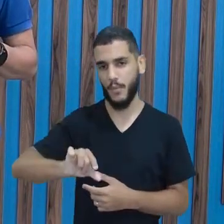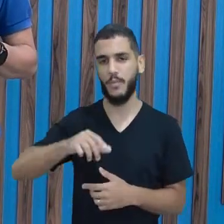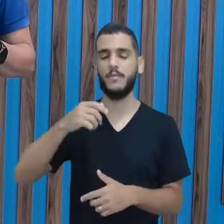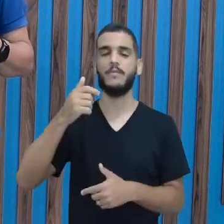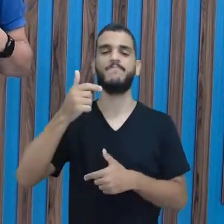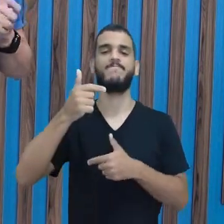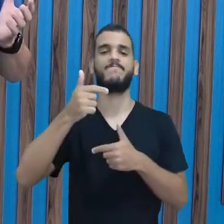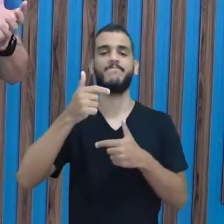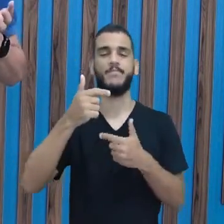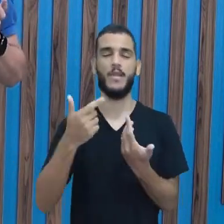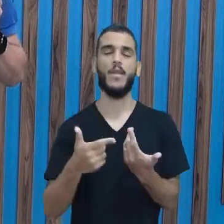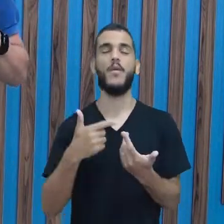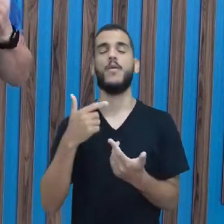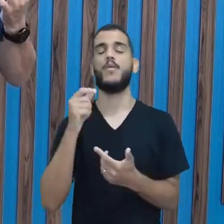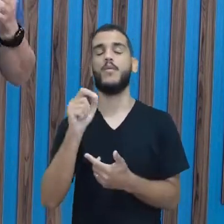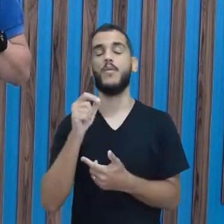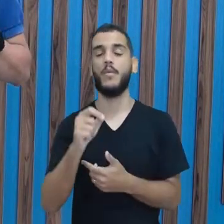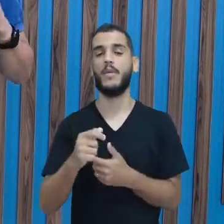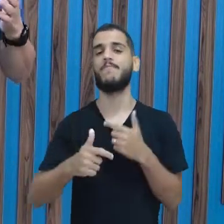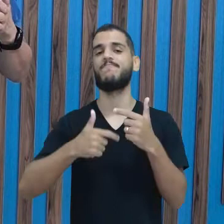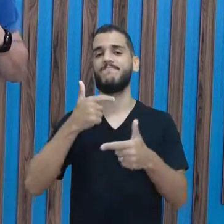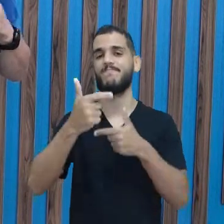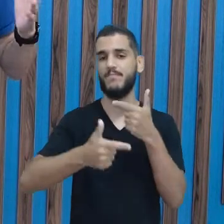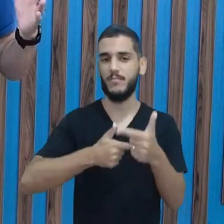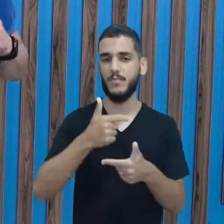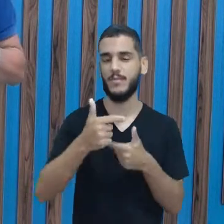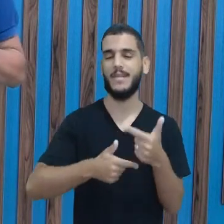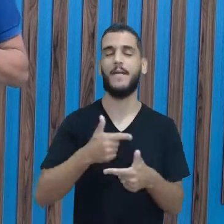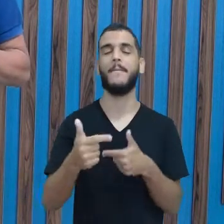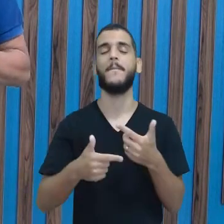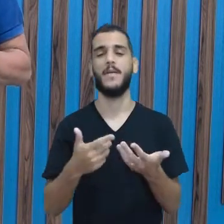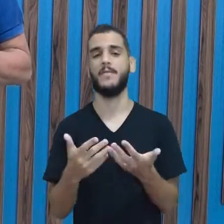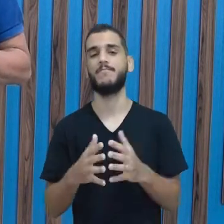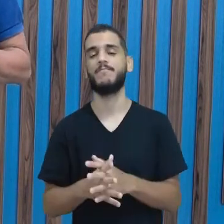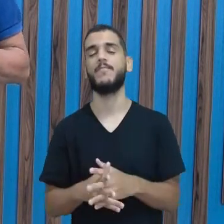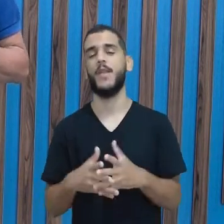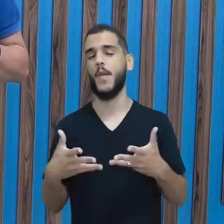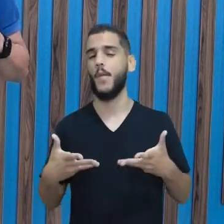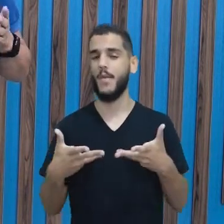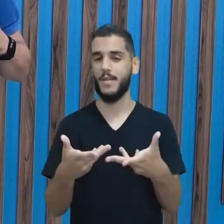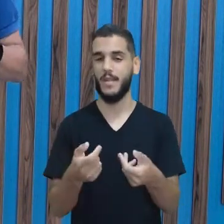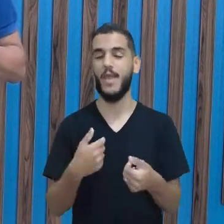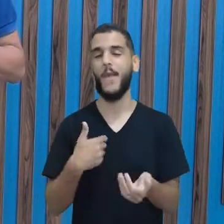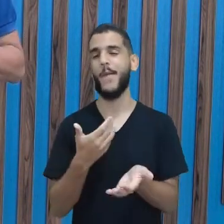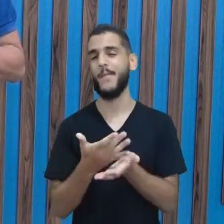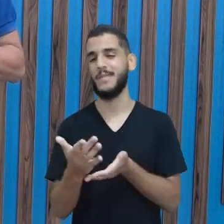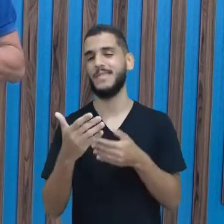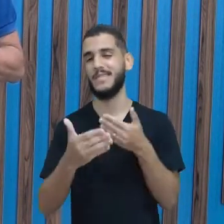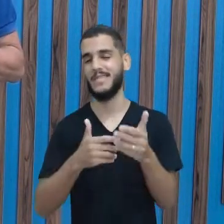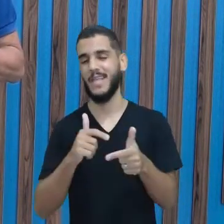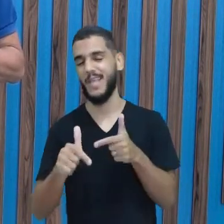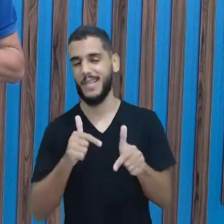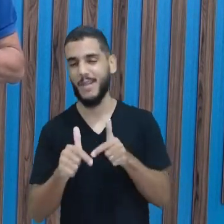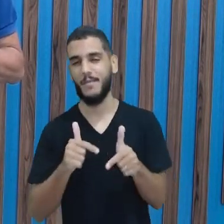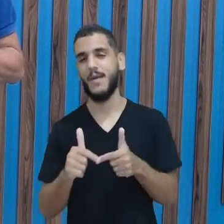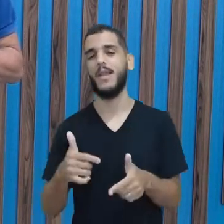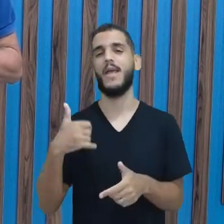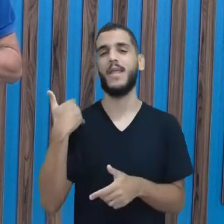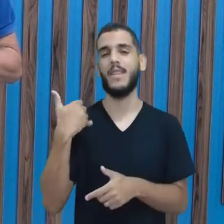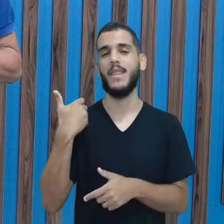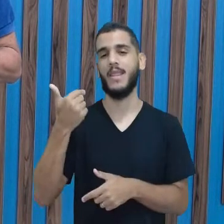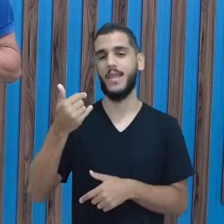obra qualificada. E você falou, eu me lembro muito bem, eu comecei a trabalhar muito cedo. Eu com 14 anos, eu fui trabalhar como auxiliar de